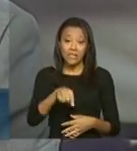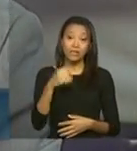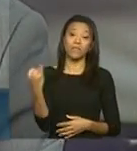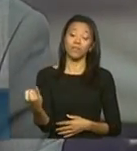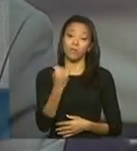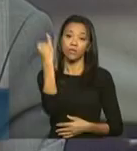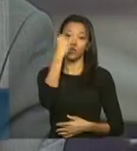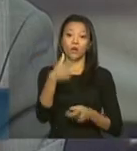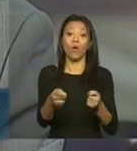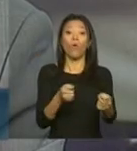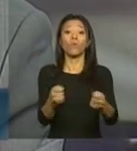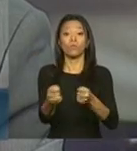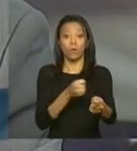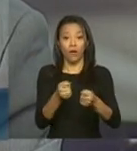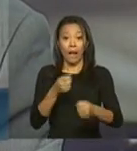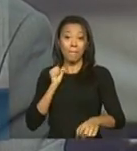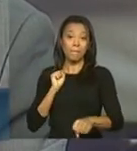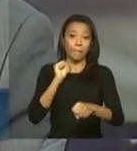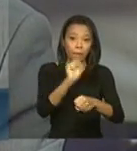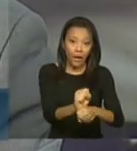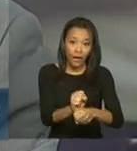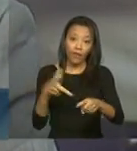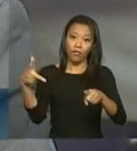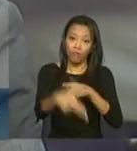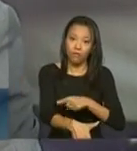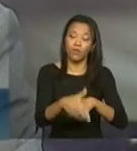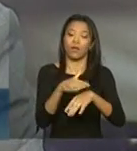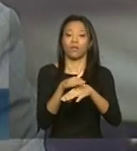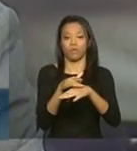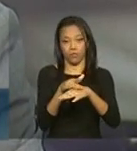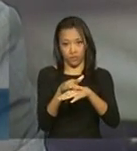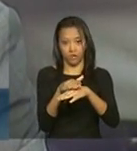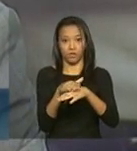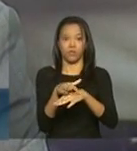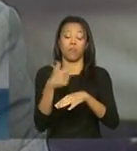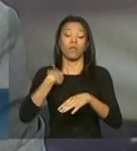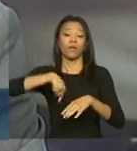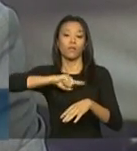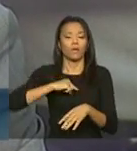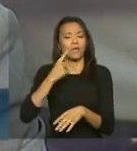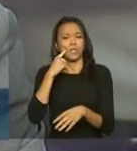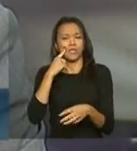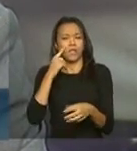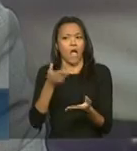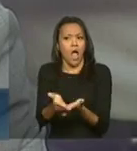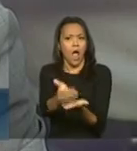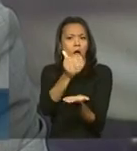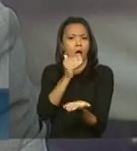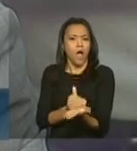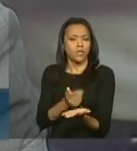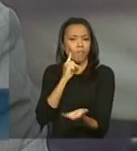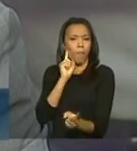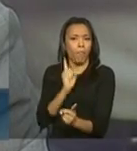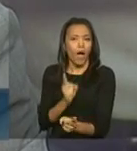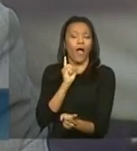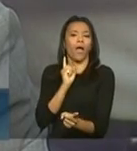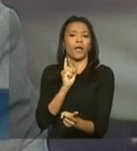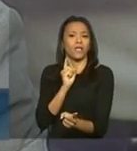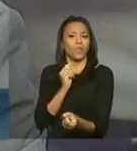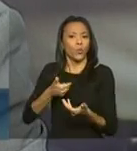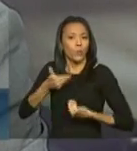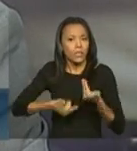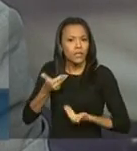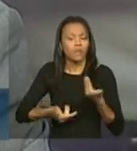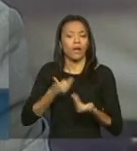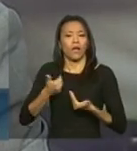hanseníase este enfoque que leve em consideração a identificação cada vez mais precoce, mas uma abordagem